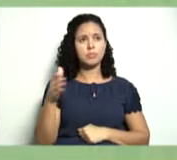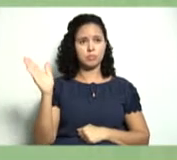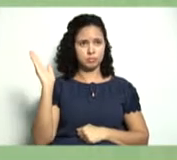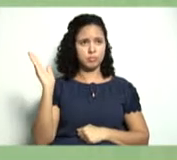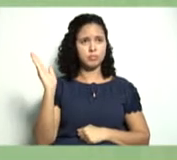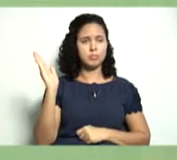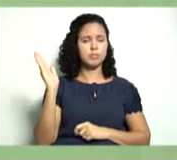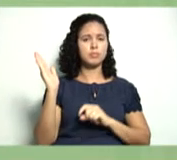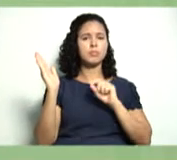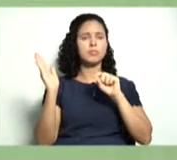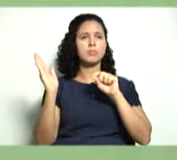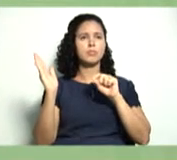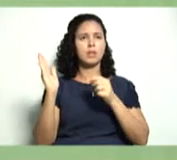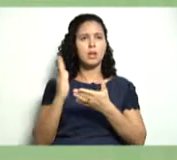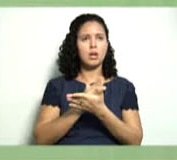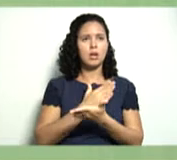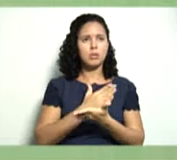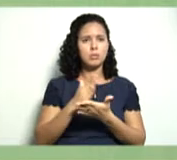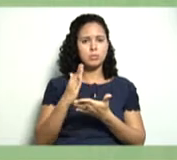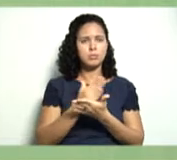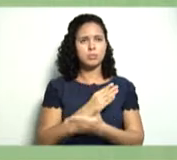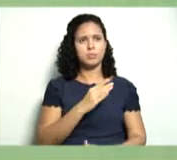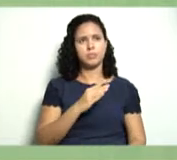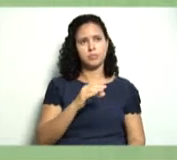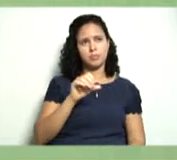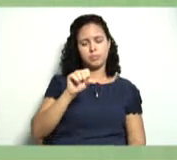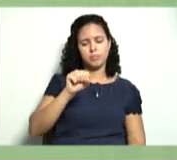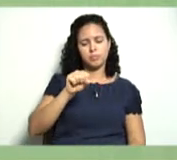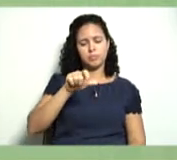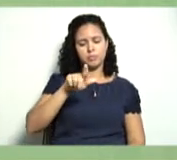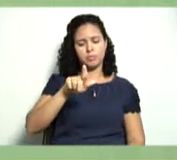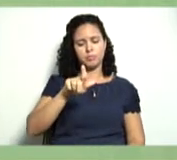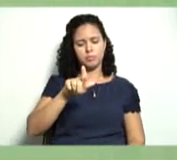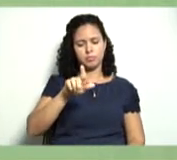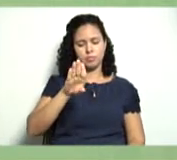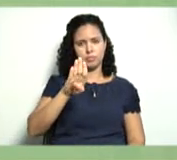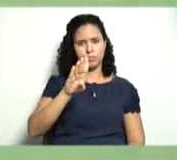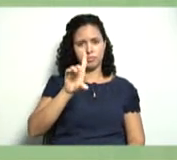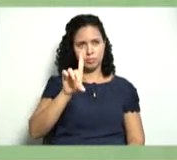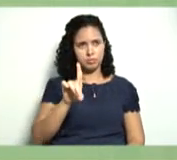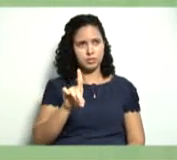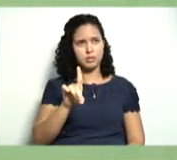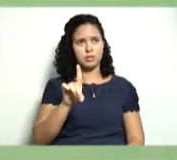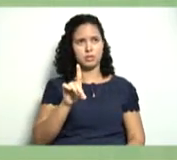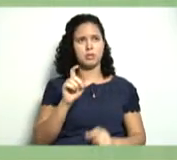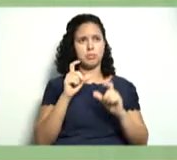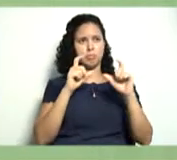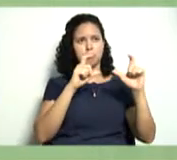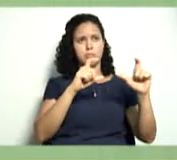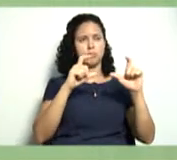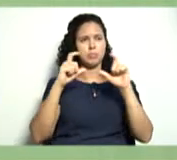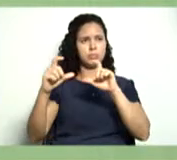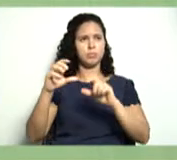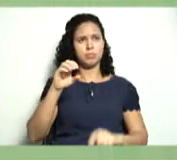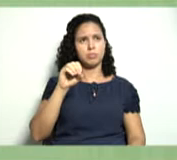mostrou que para vocês alguns sbd org pm